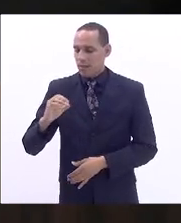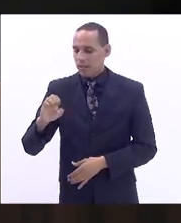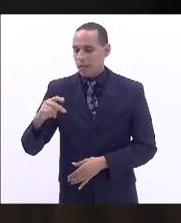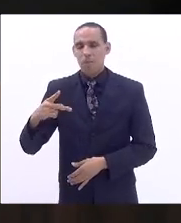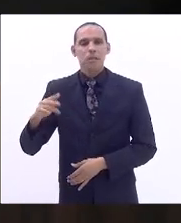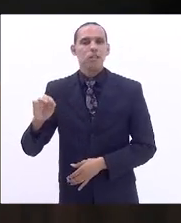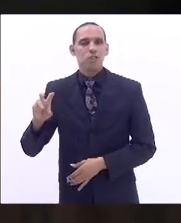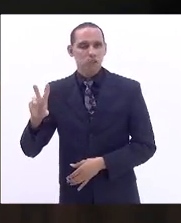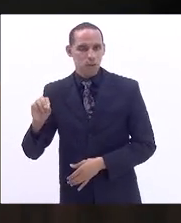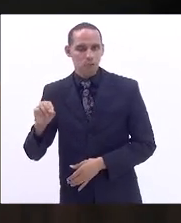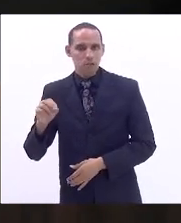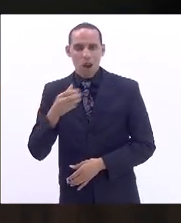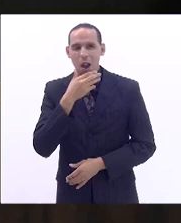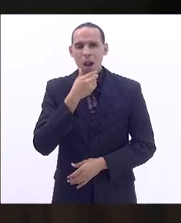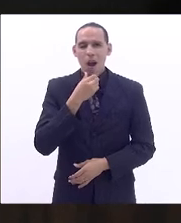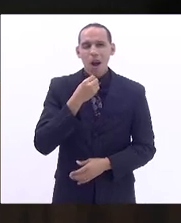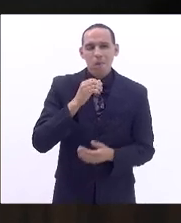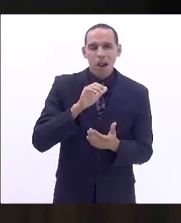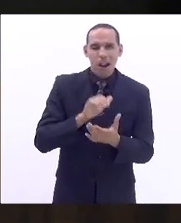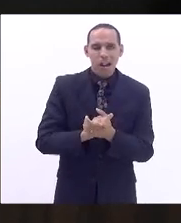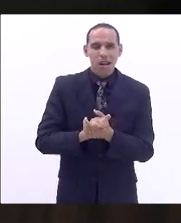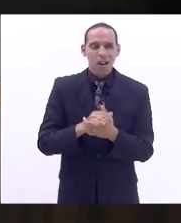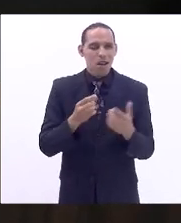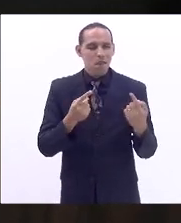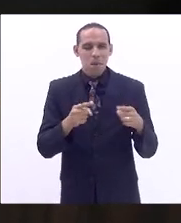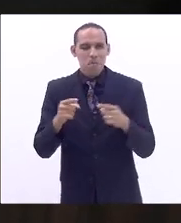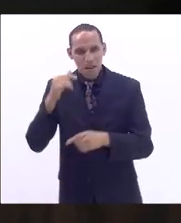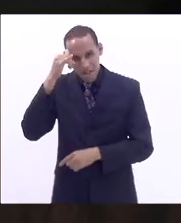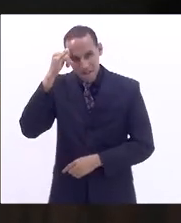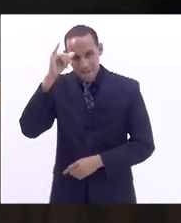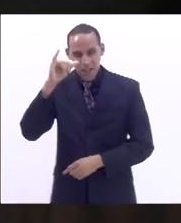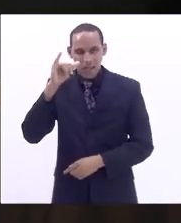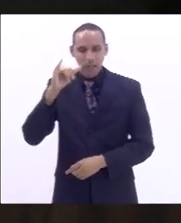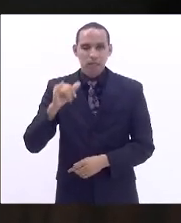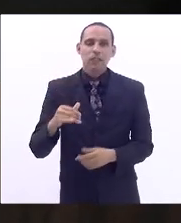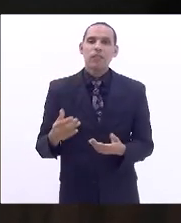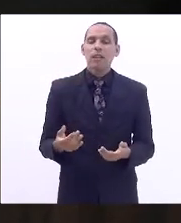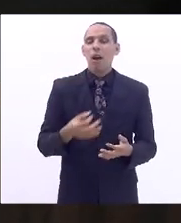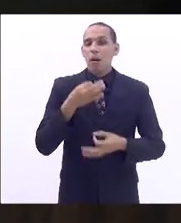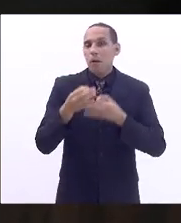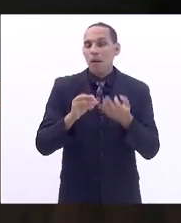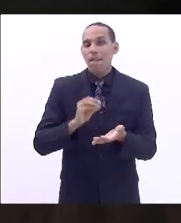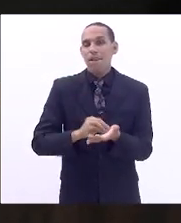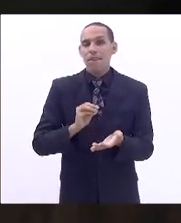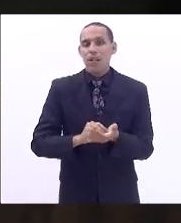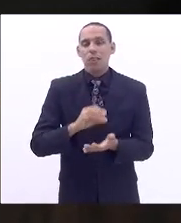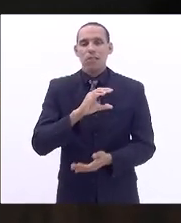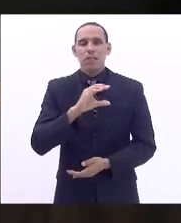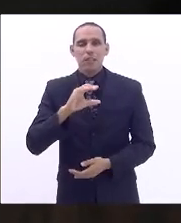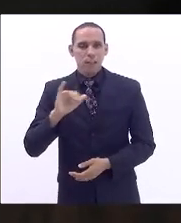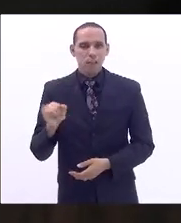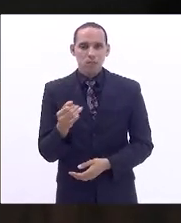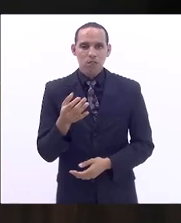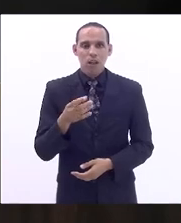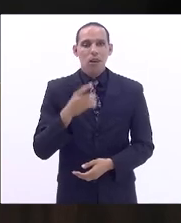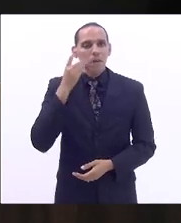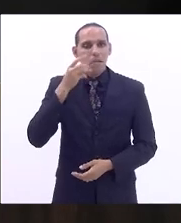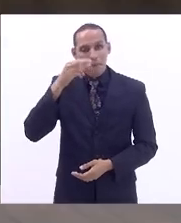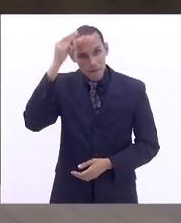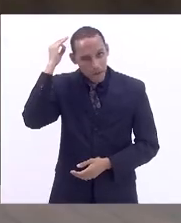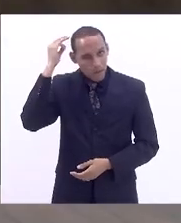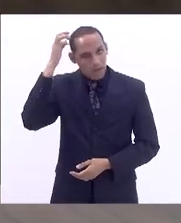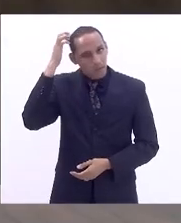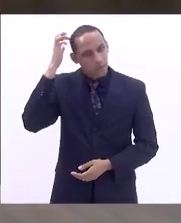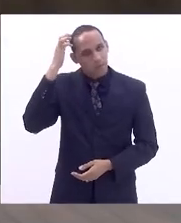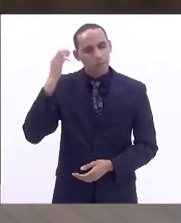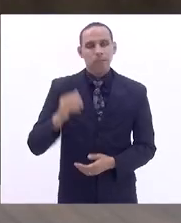pareceres das comissões condição Justiça de saúde defende o direito da mulher e de orçamento para emitir parecer pela comissão de condição de visitado massa para chego senhor